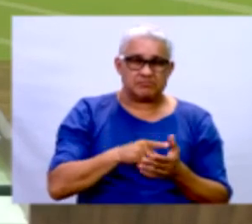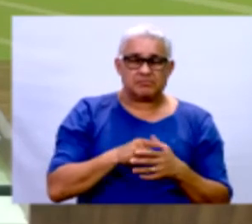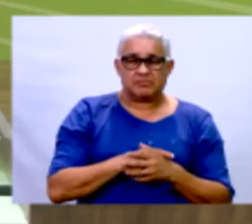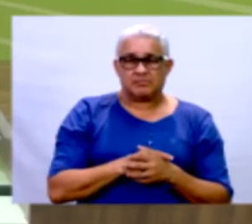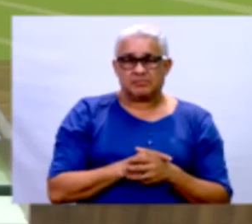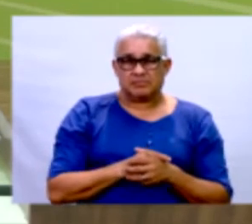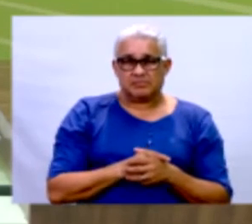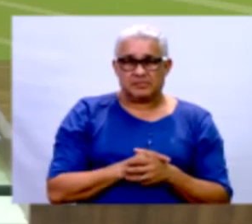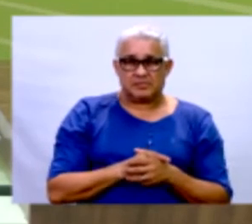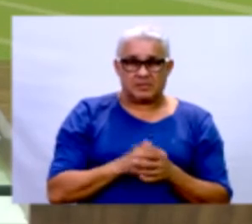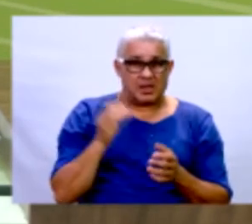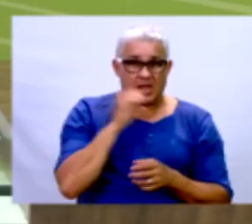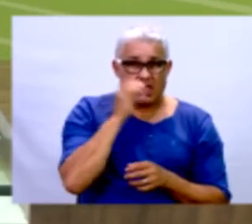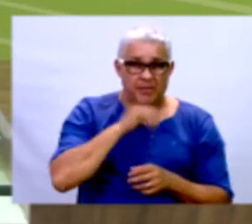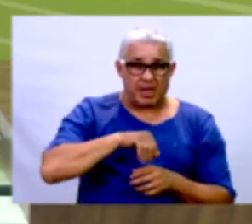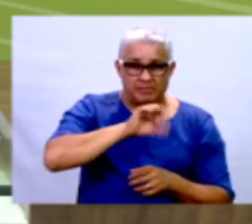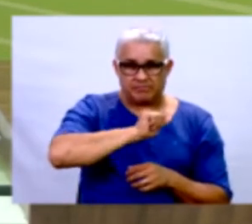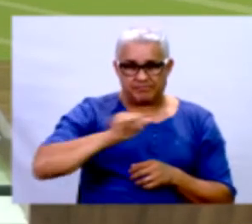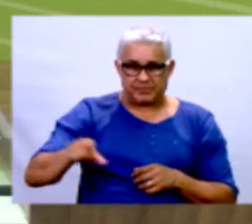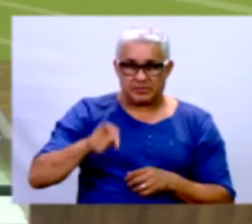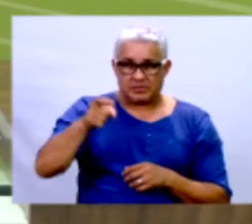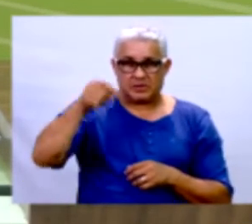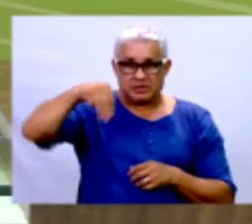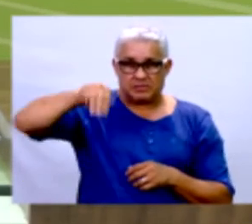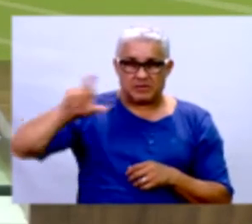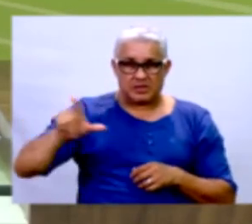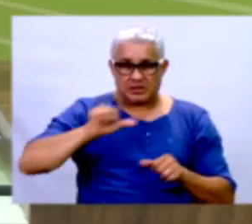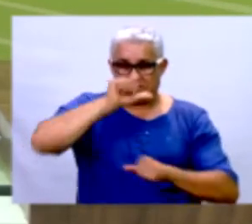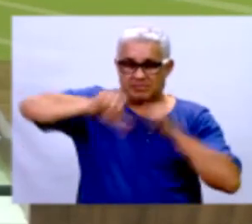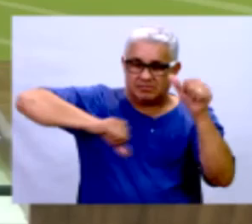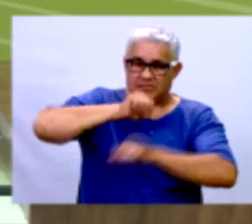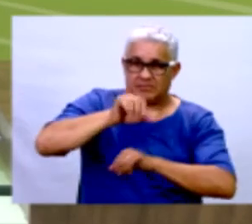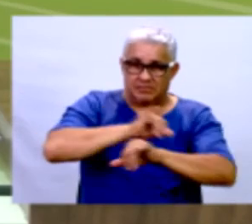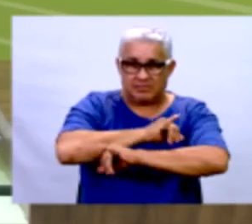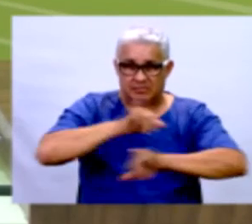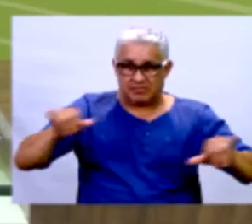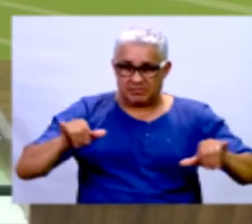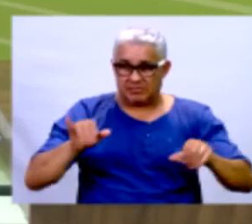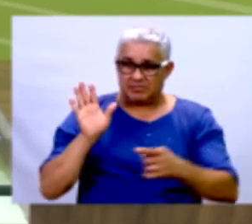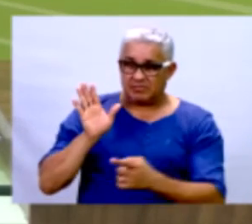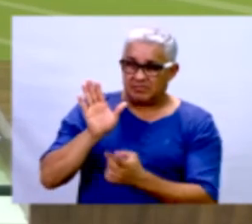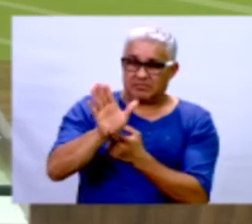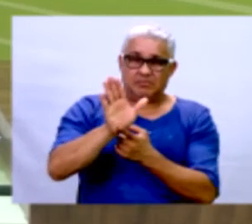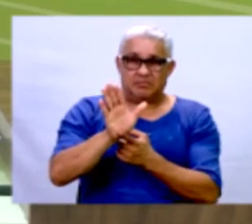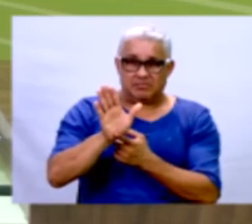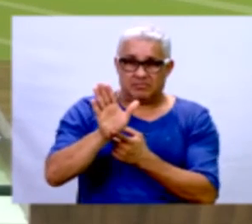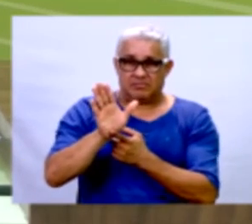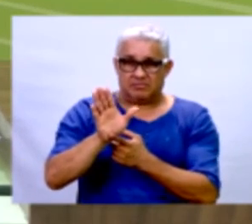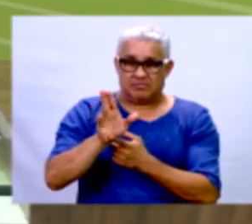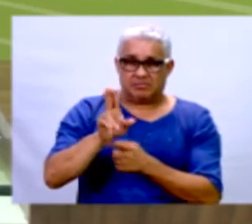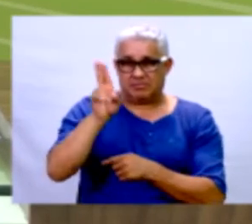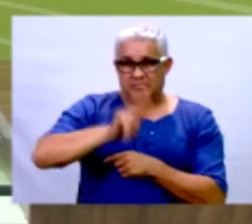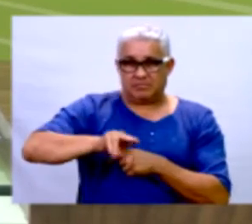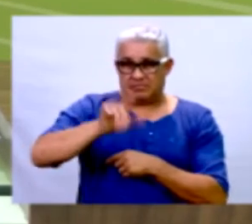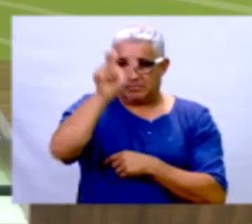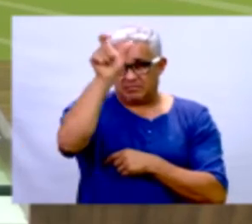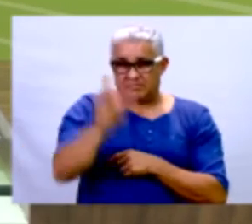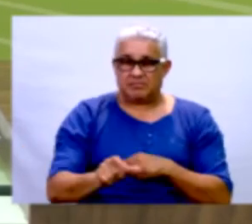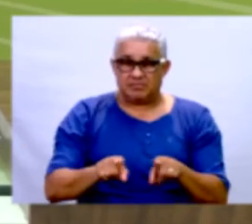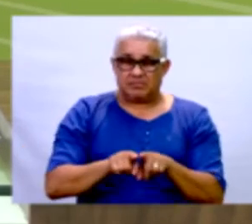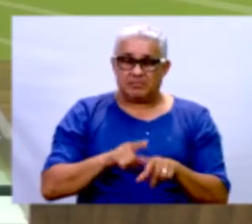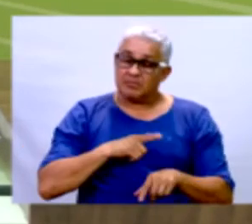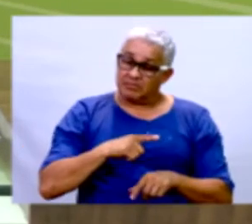dizer assim, mais veloz para fazer esse parse, para fazer essa conversão dessas informações e ser apresentada para o usuário. Existe